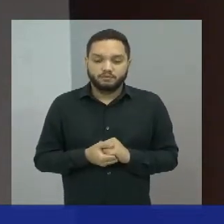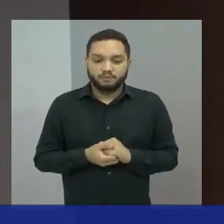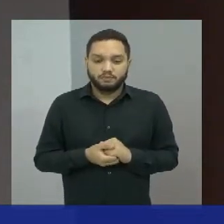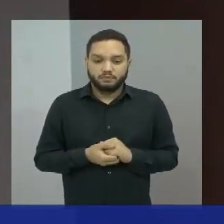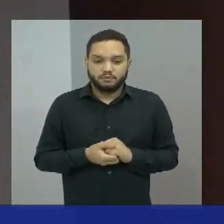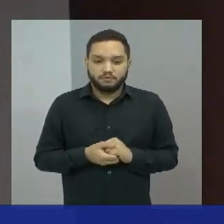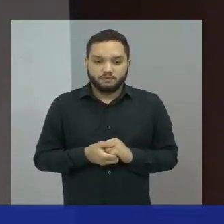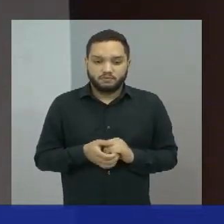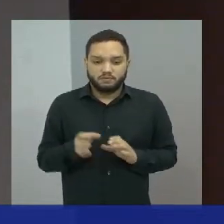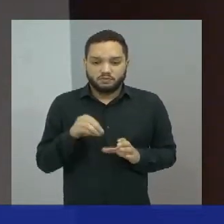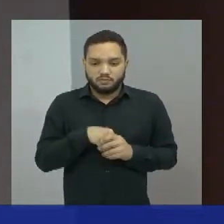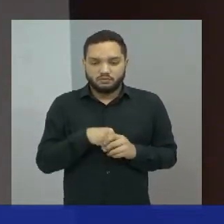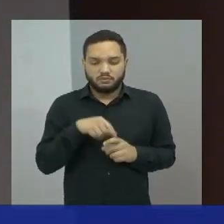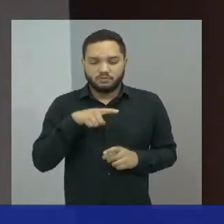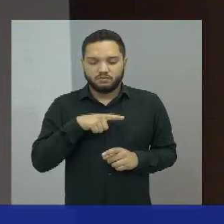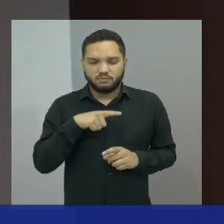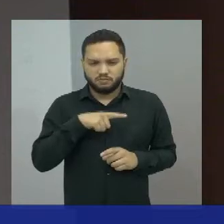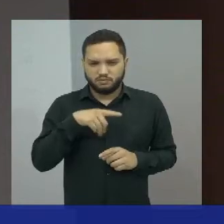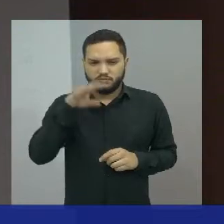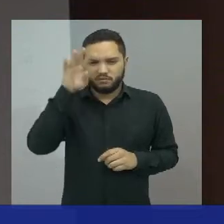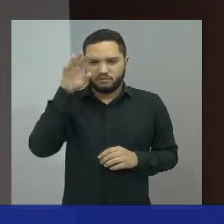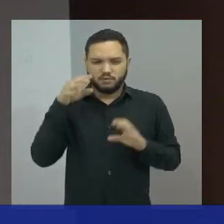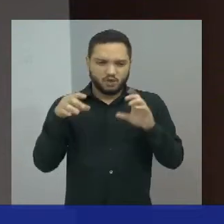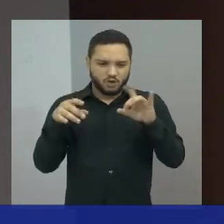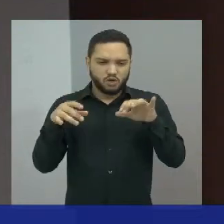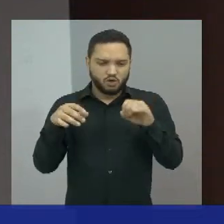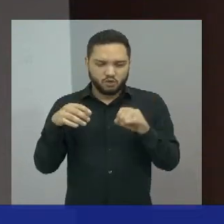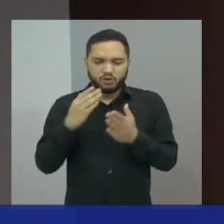No código tem uma tabela